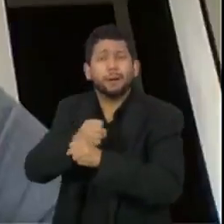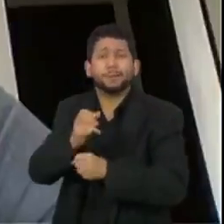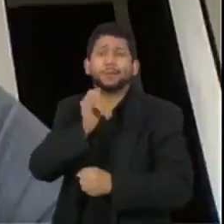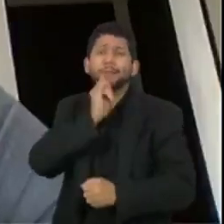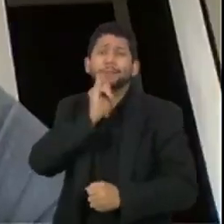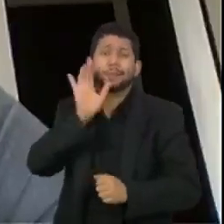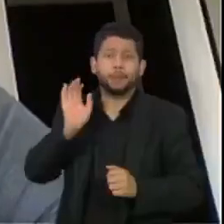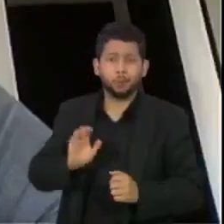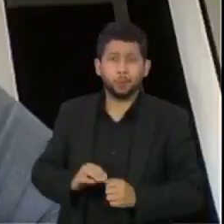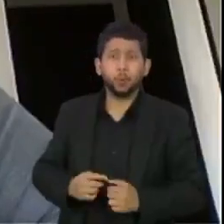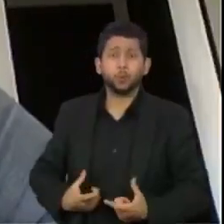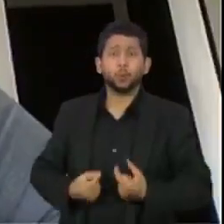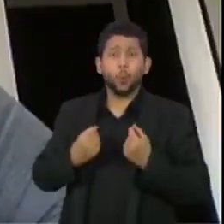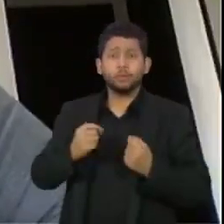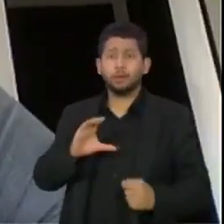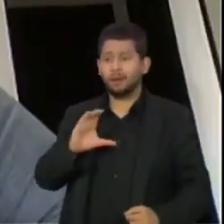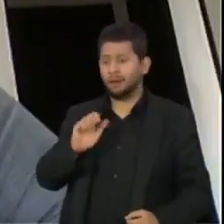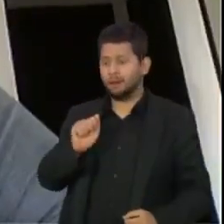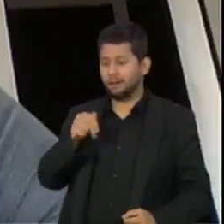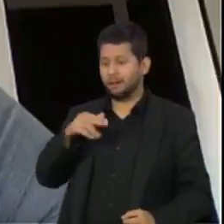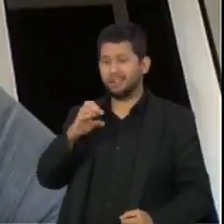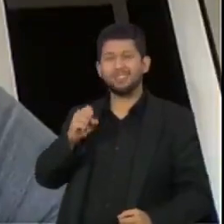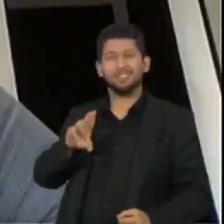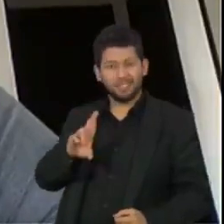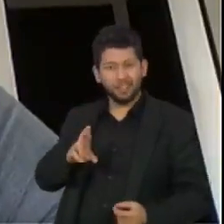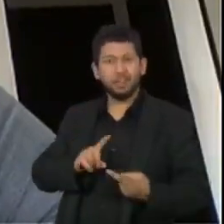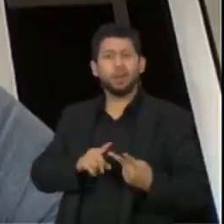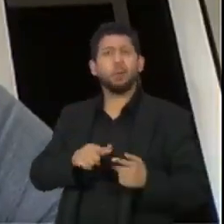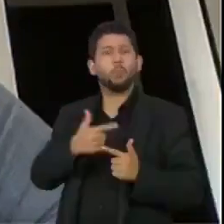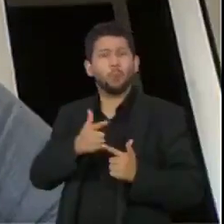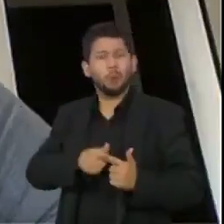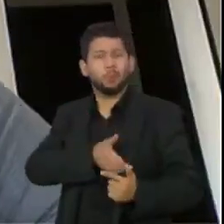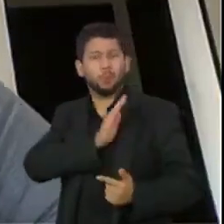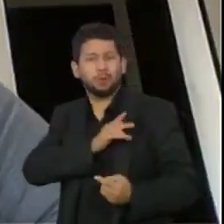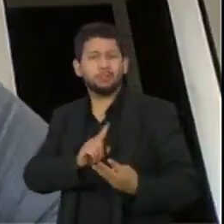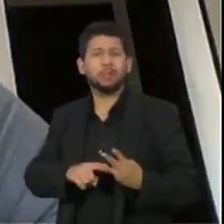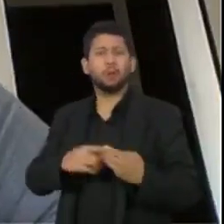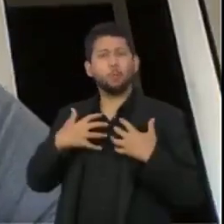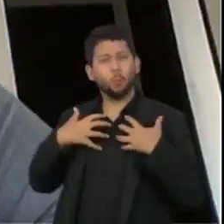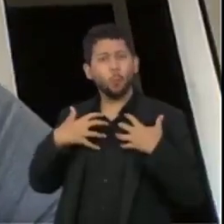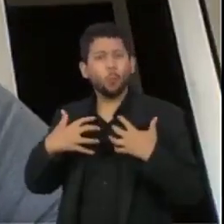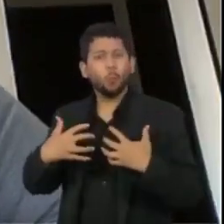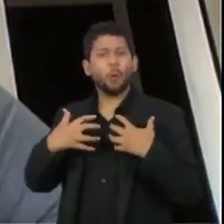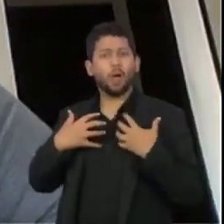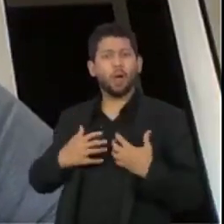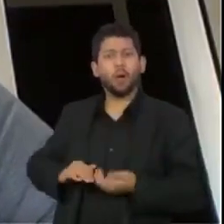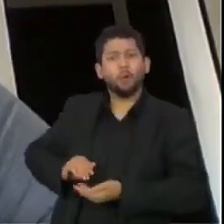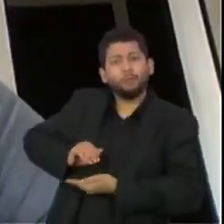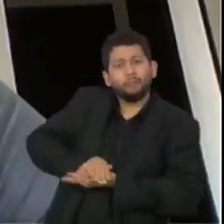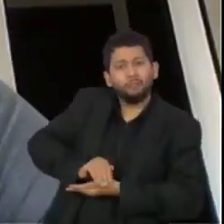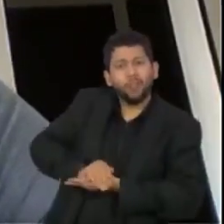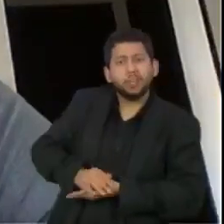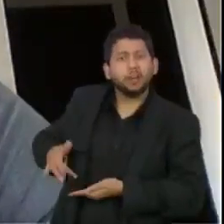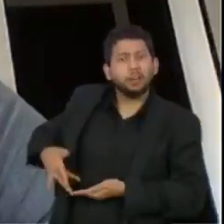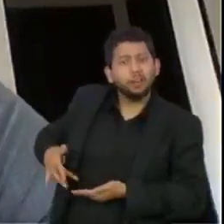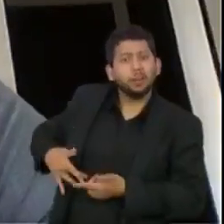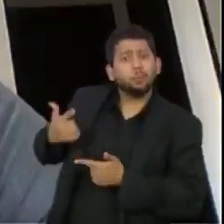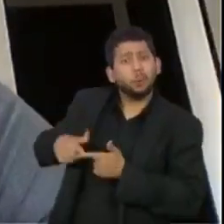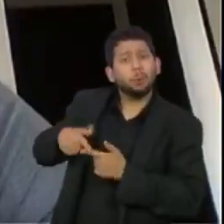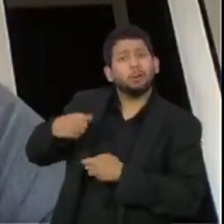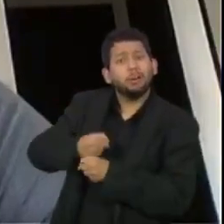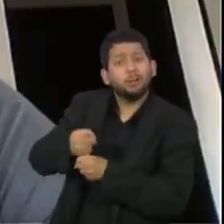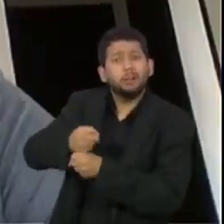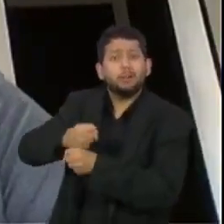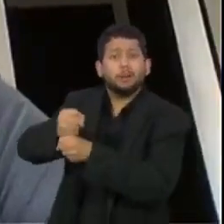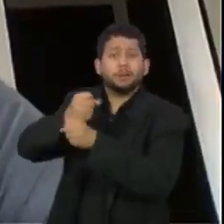exemplo, por exemplo, doença oncológica, o câncer, doenças cardíacas, pulmonares, doenças do fígado, dos rins. As pessoas que